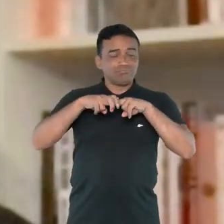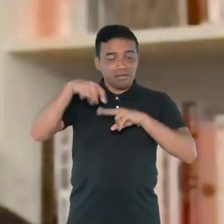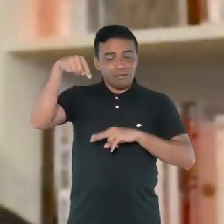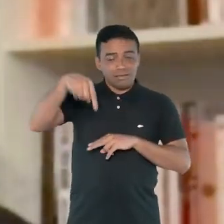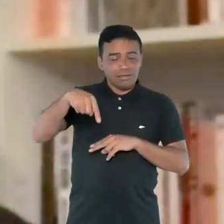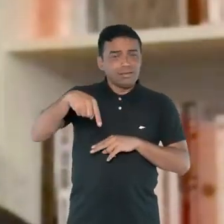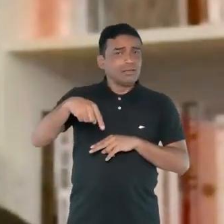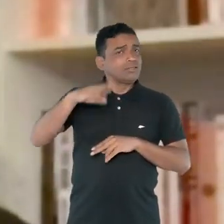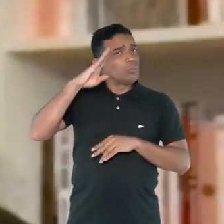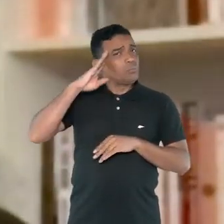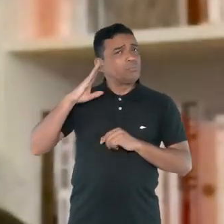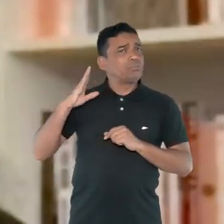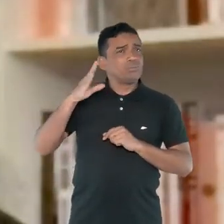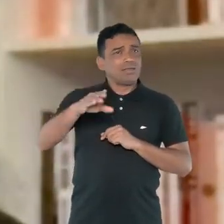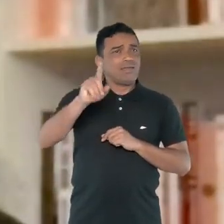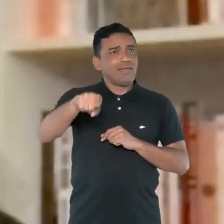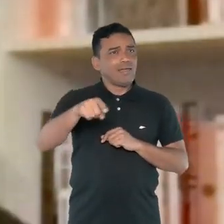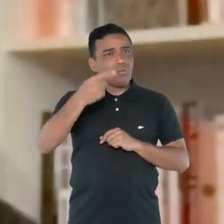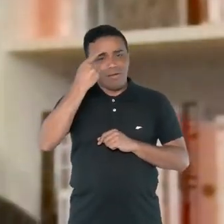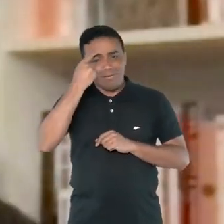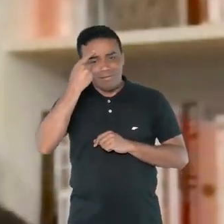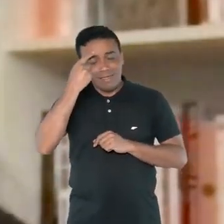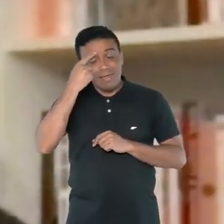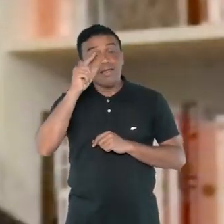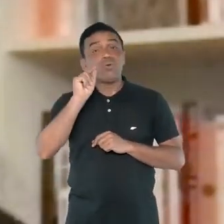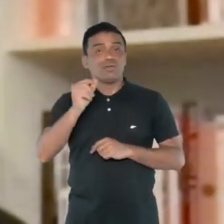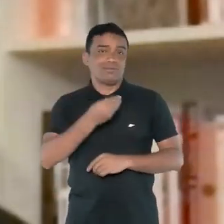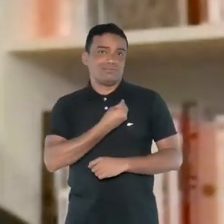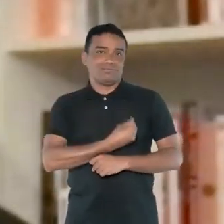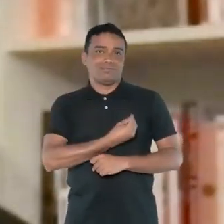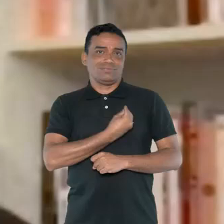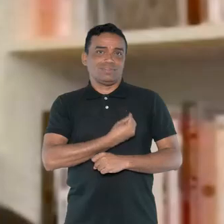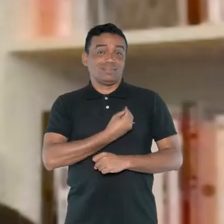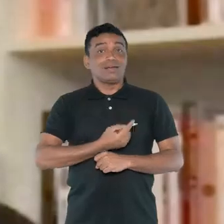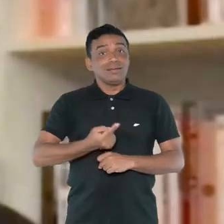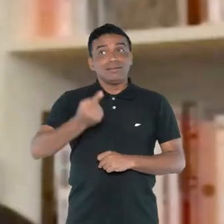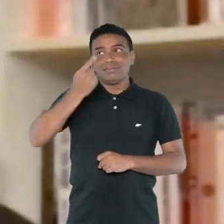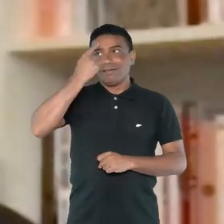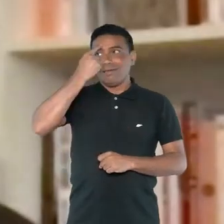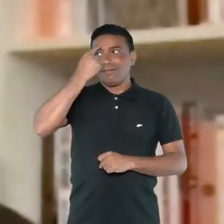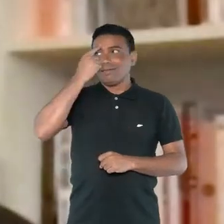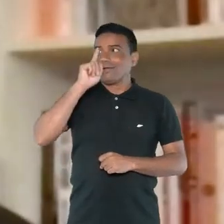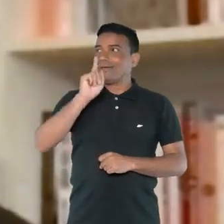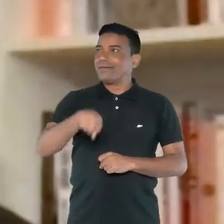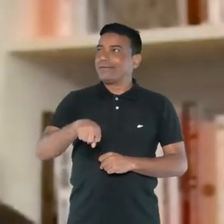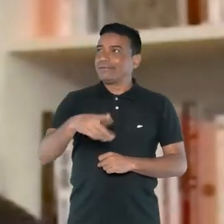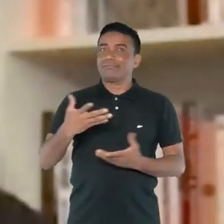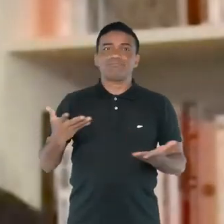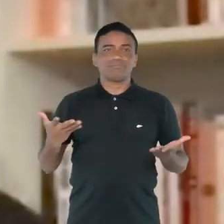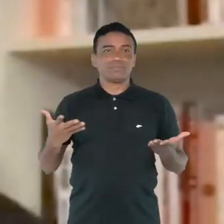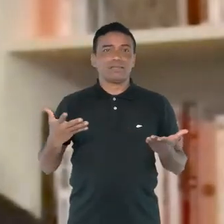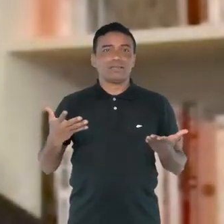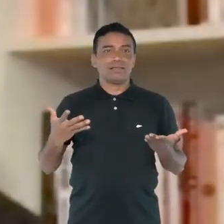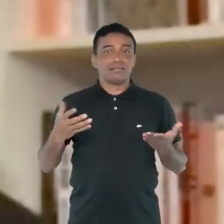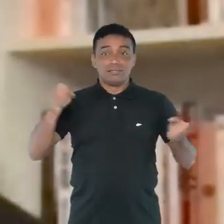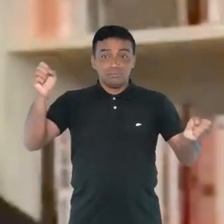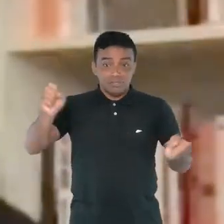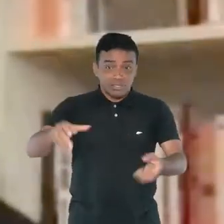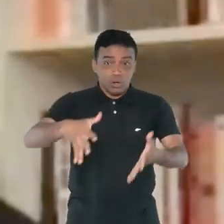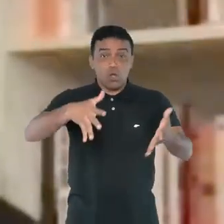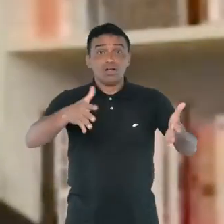principalmente essa ideia de vida, que é uma ideia também misteriosa